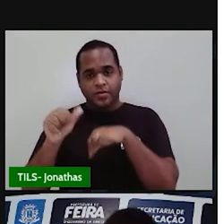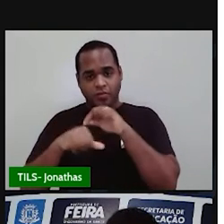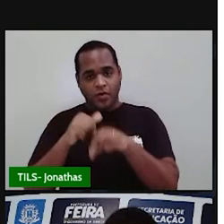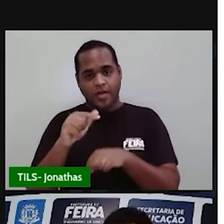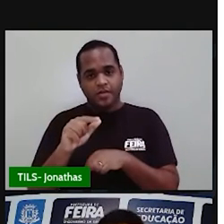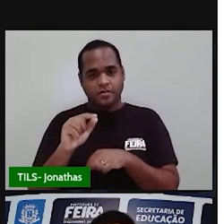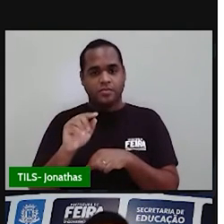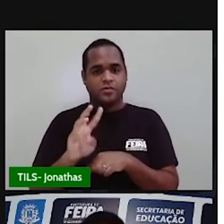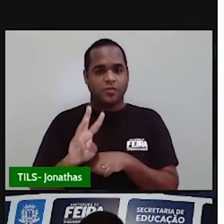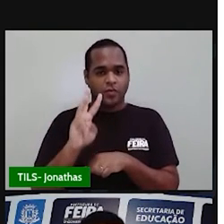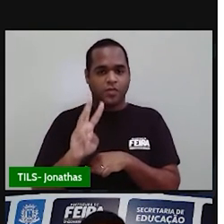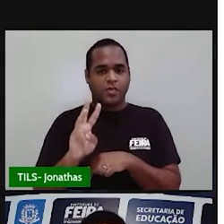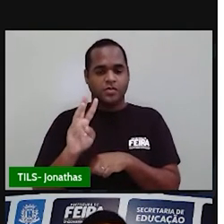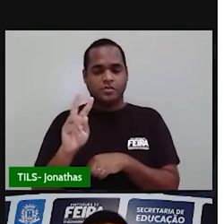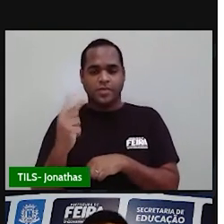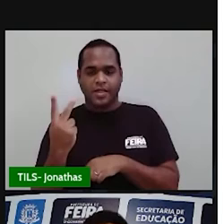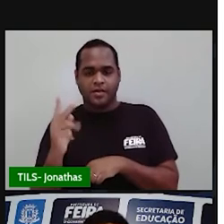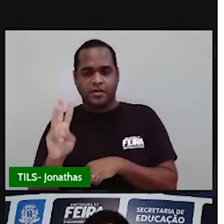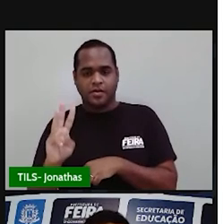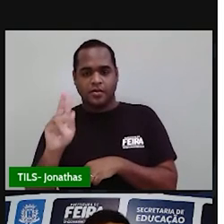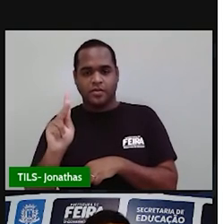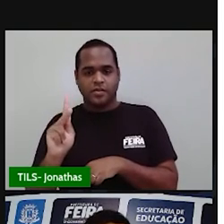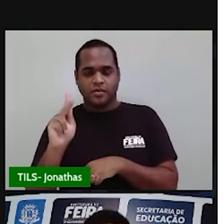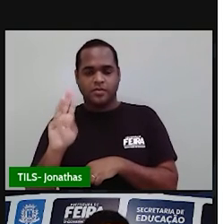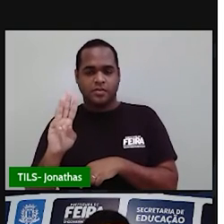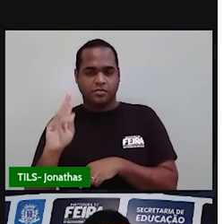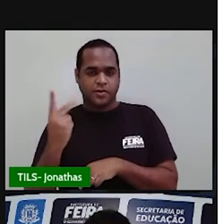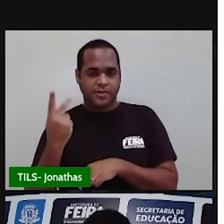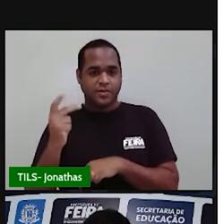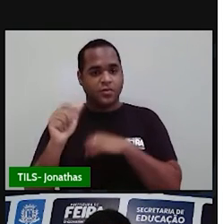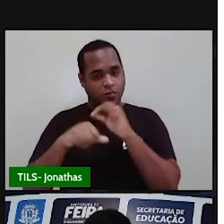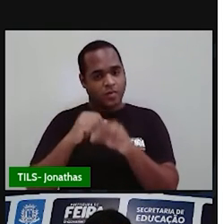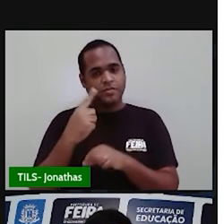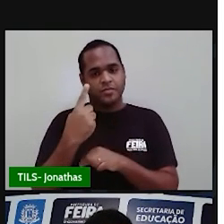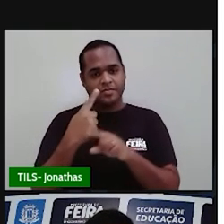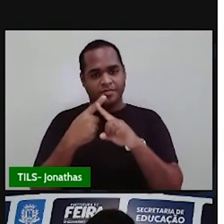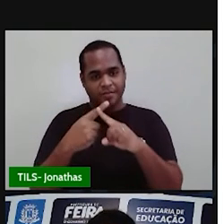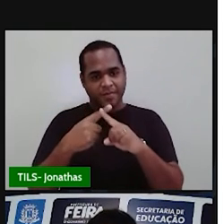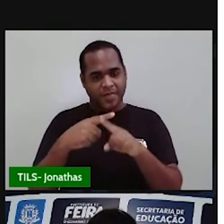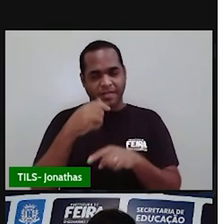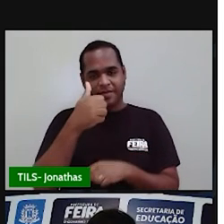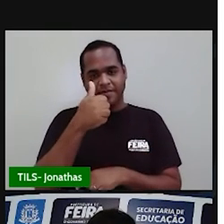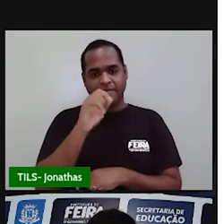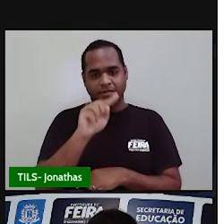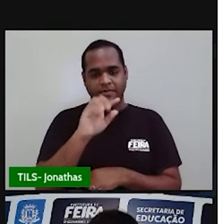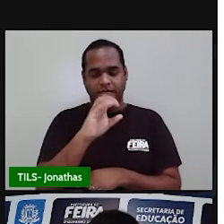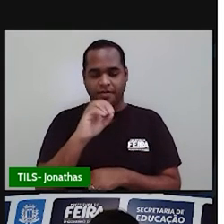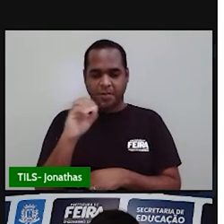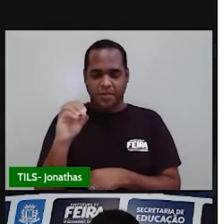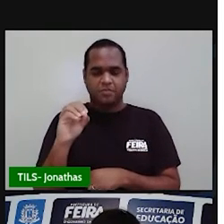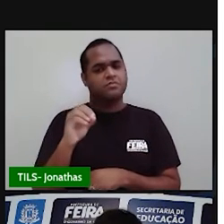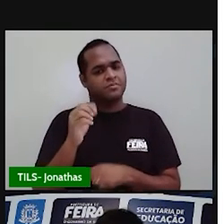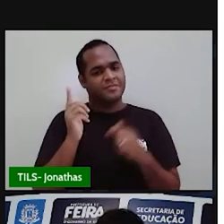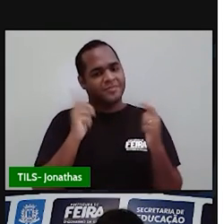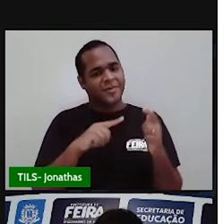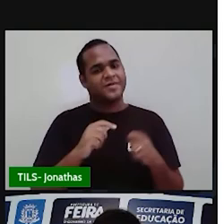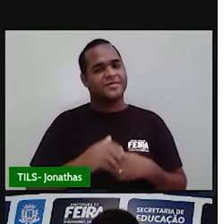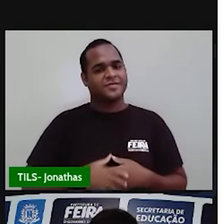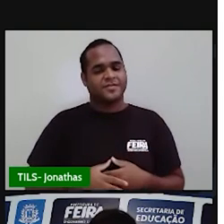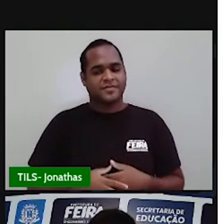para watts-hora, é só você multiplicar por 1.000. A gente está pensando aqui